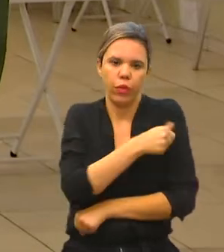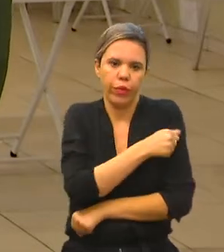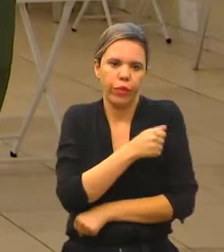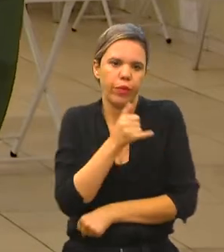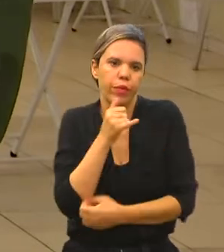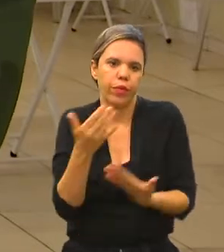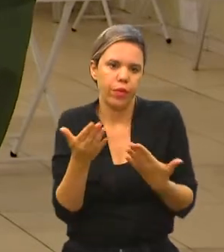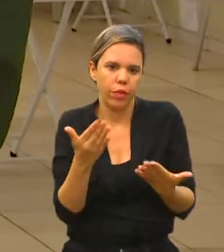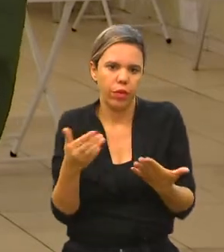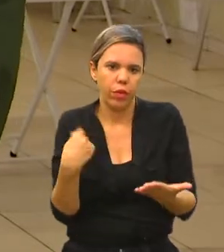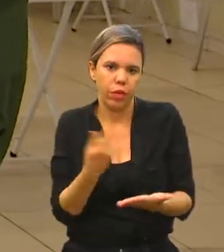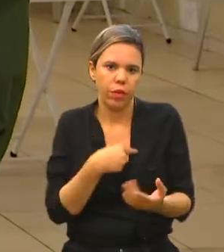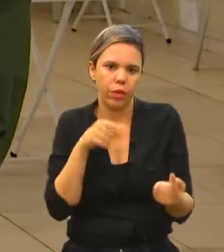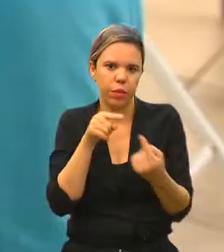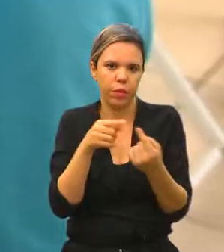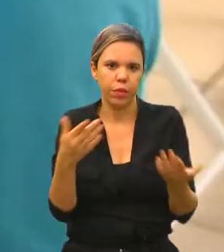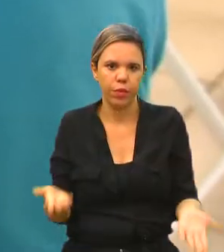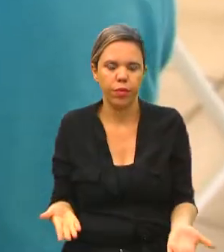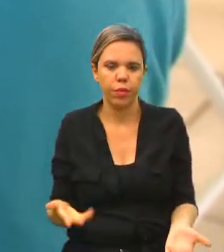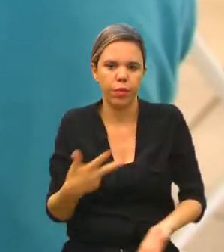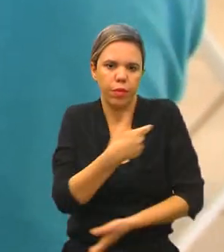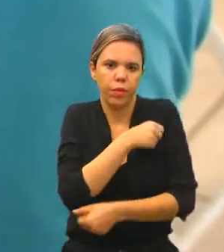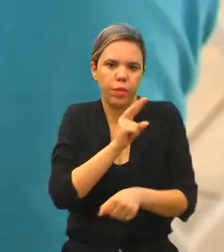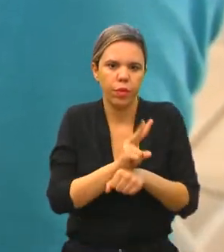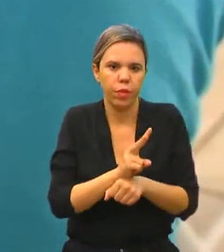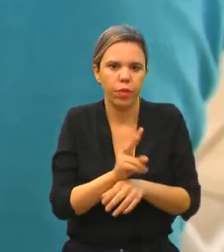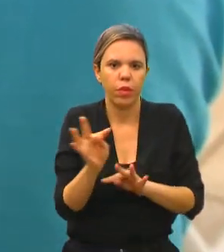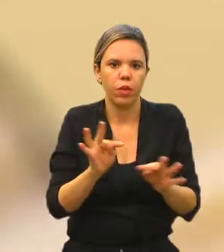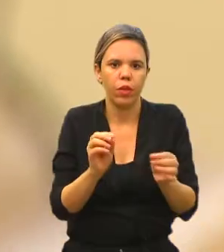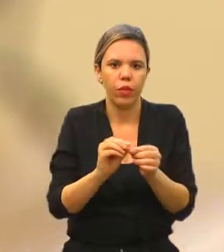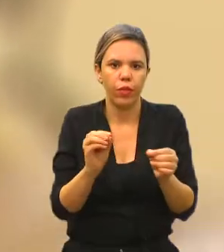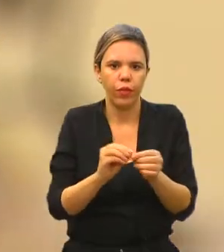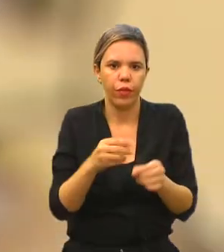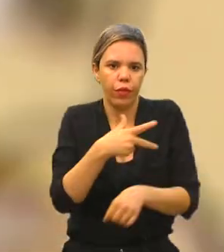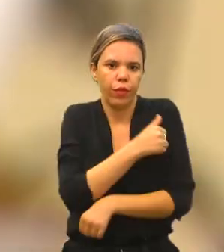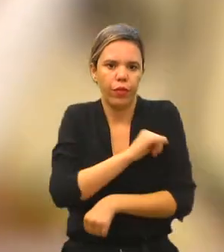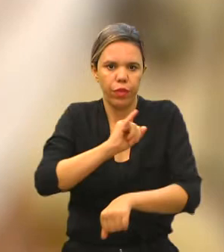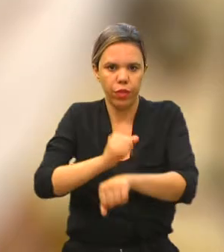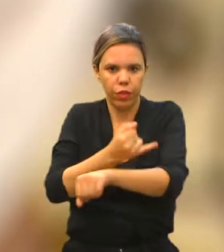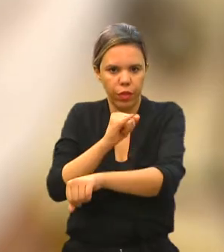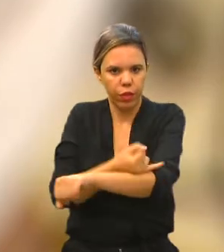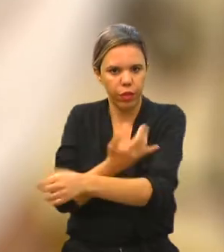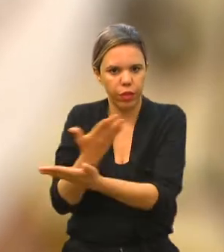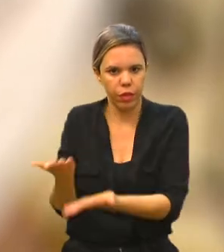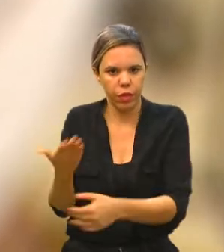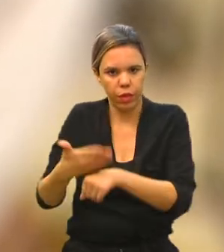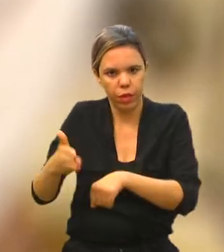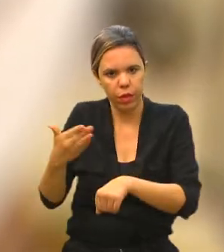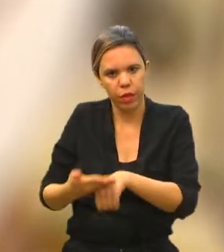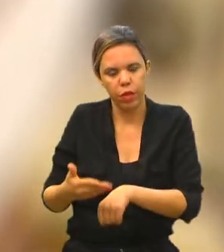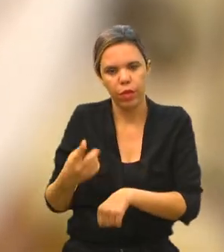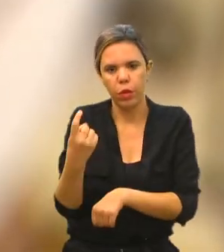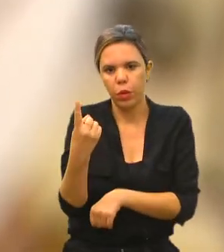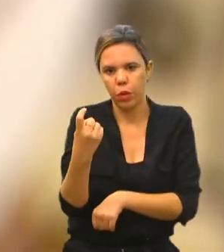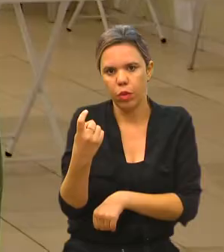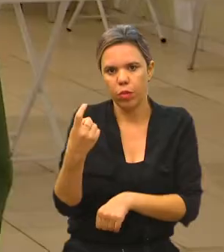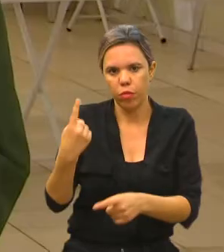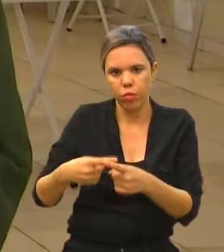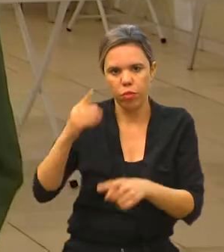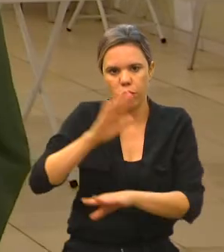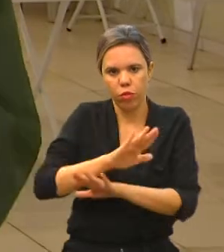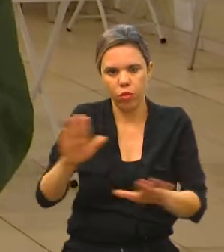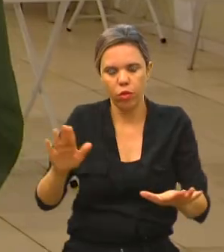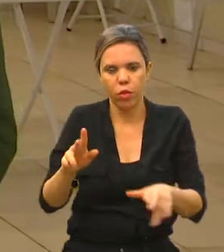tá Então essa é a nossa a imunização está sendo feita com a vacina da Jansen que aplicada em dose única